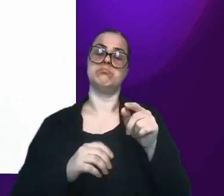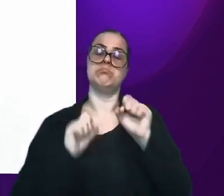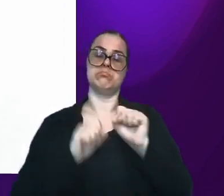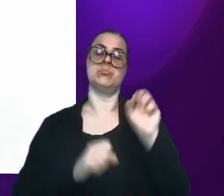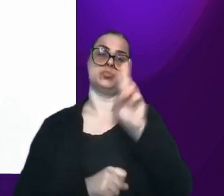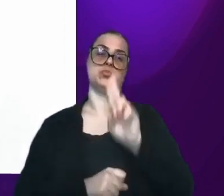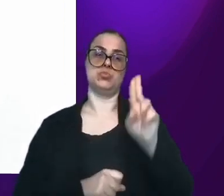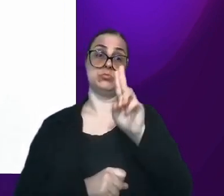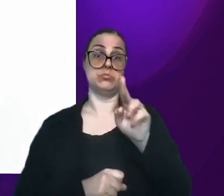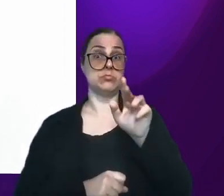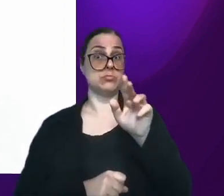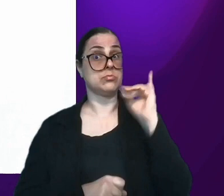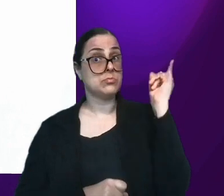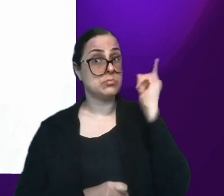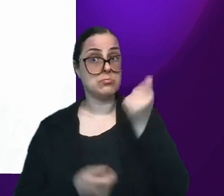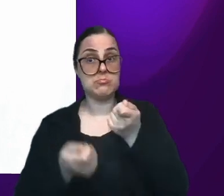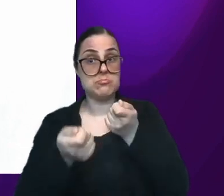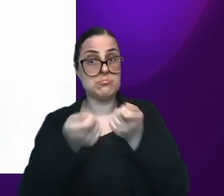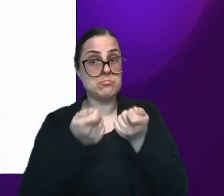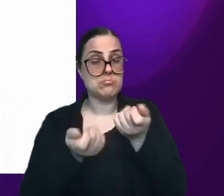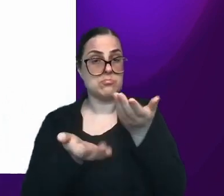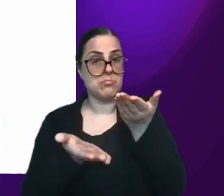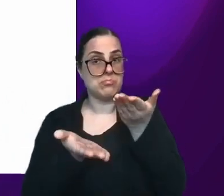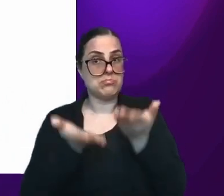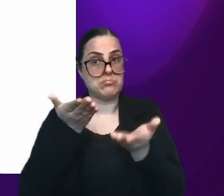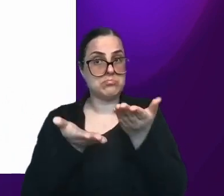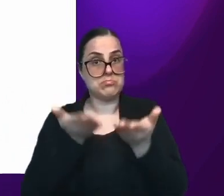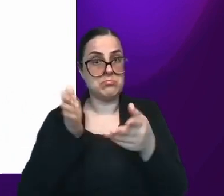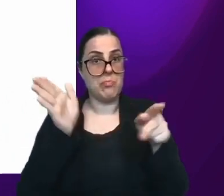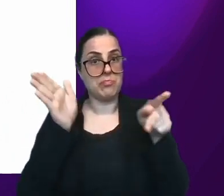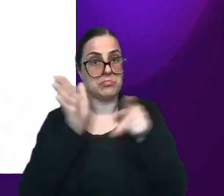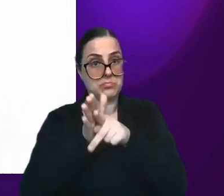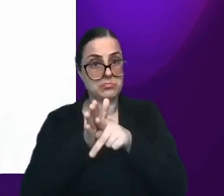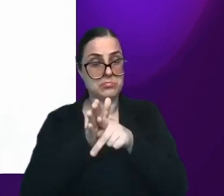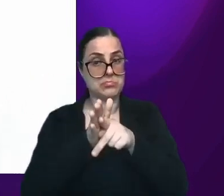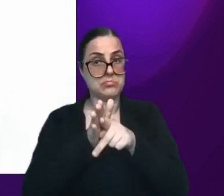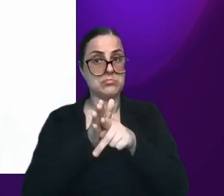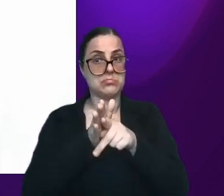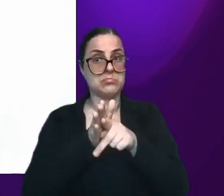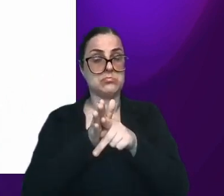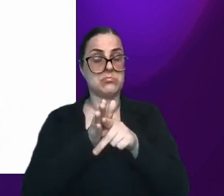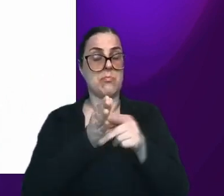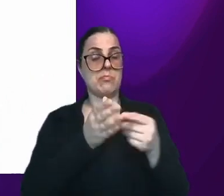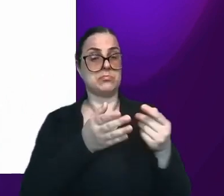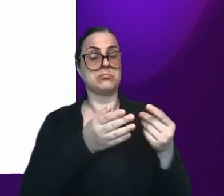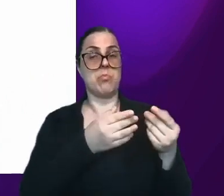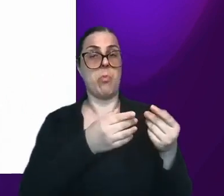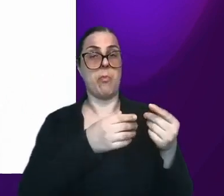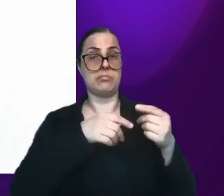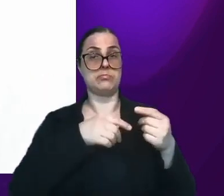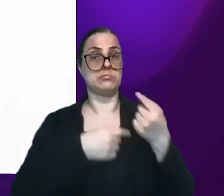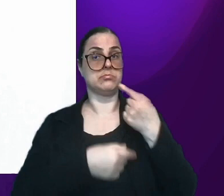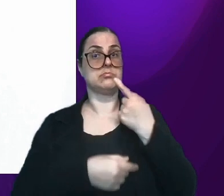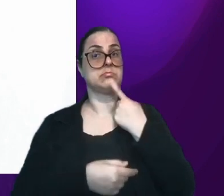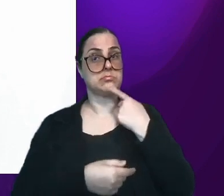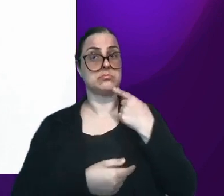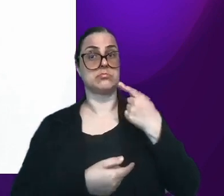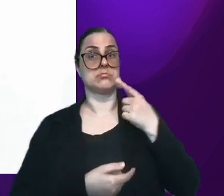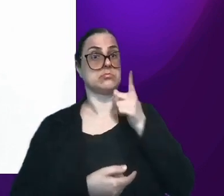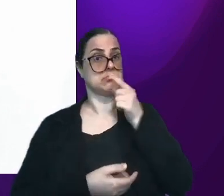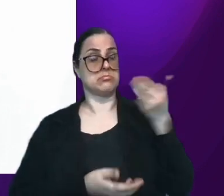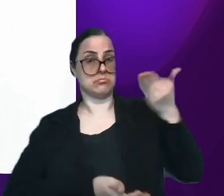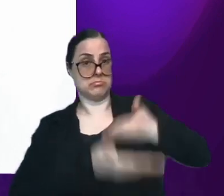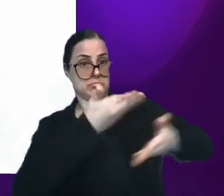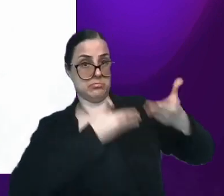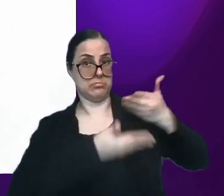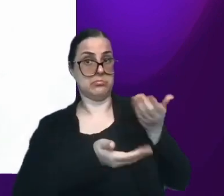do balanço da máquina, né, com o balanço do paciente. Esse balanço integrado tem um alvo zero, logicamente, a